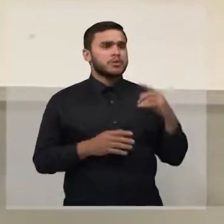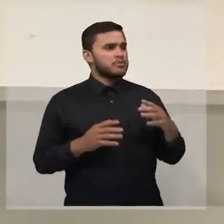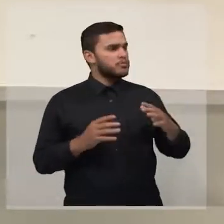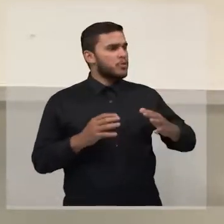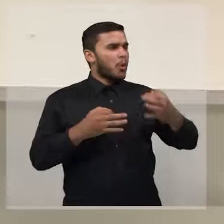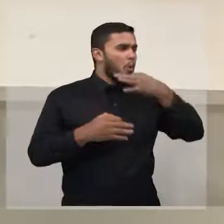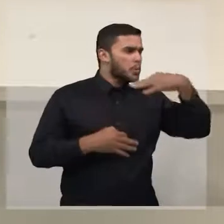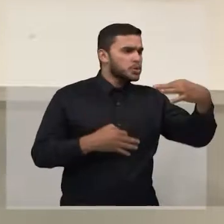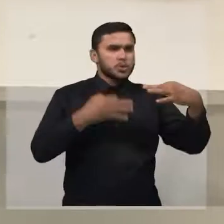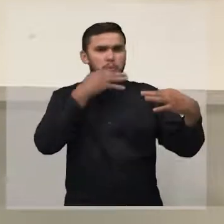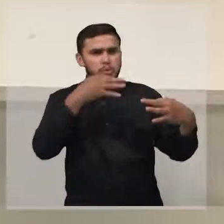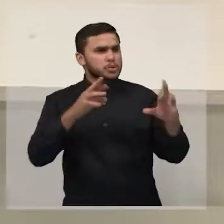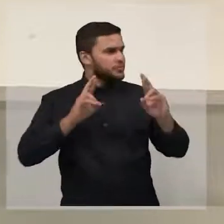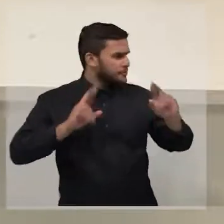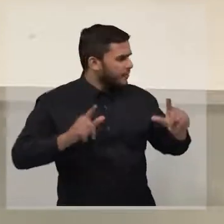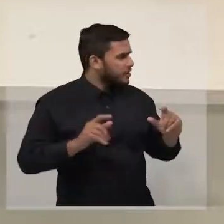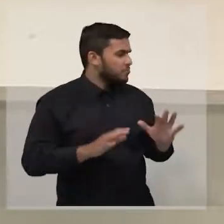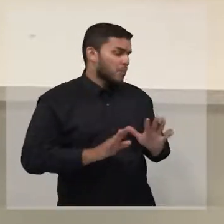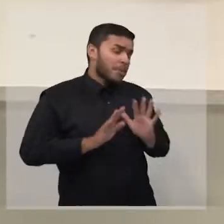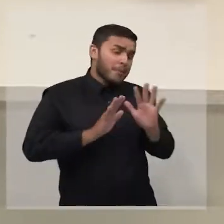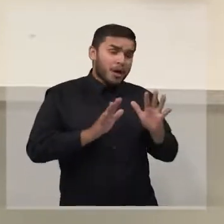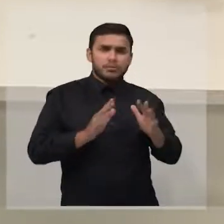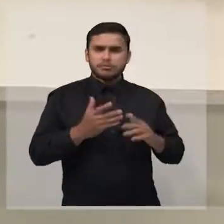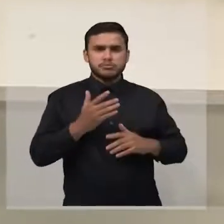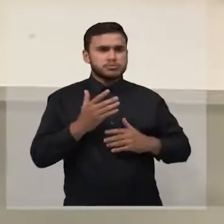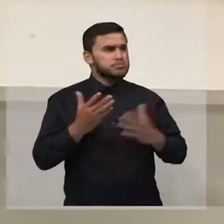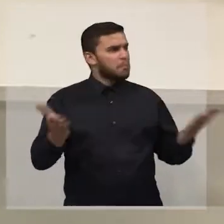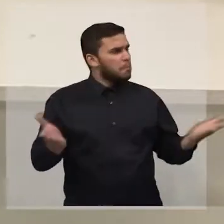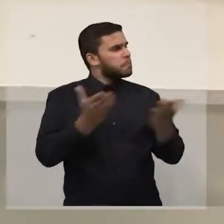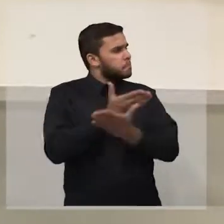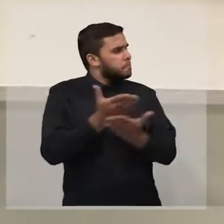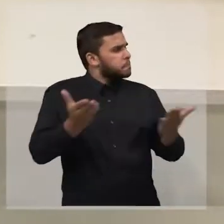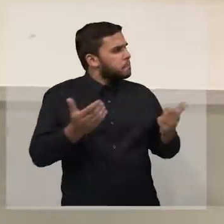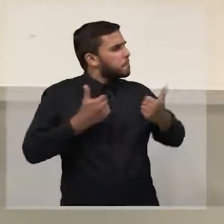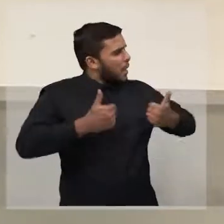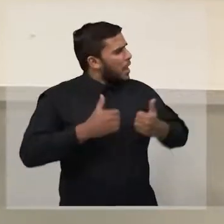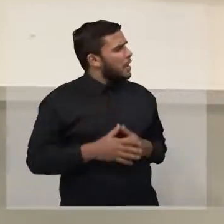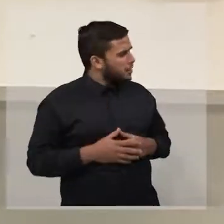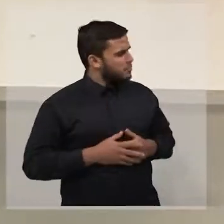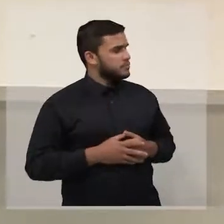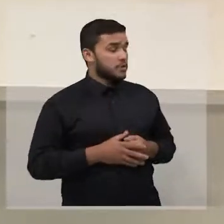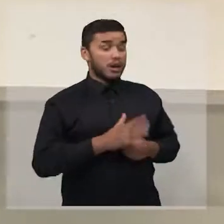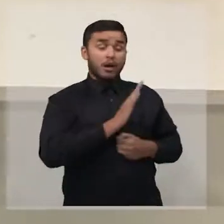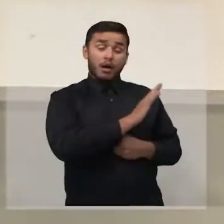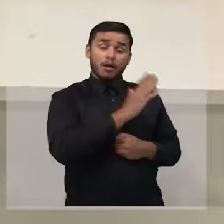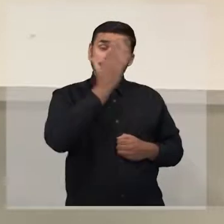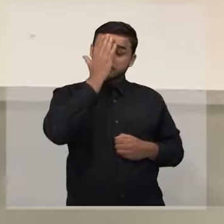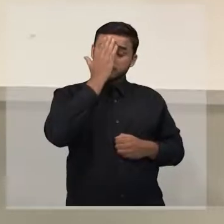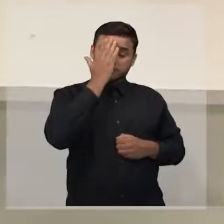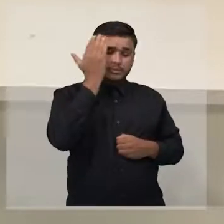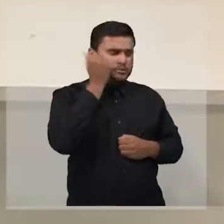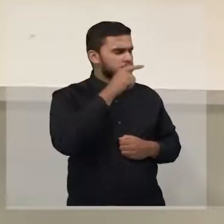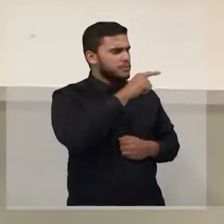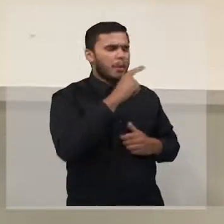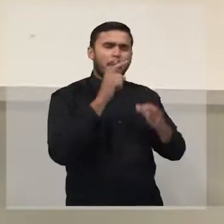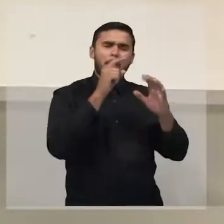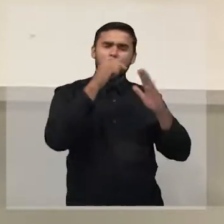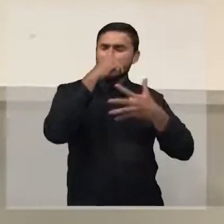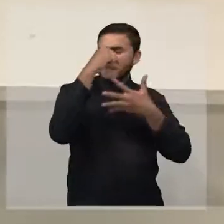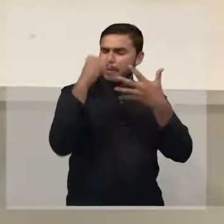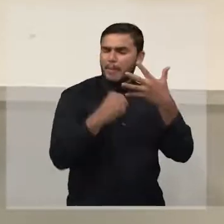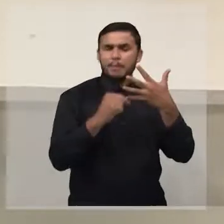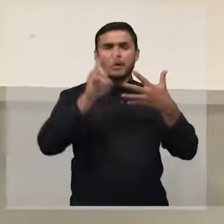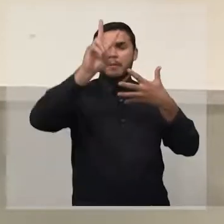Em busca de um caminho, de uma resolução melhor em cada